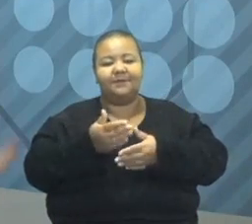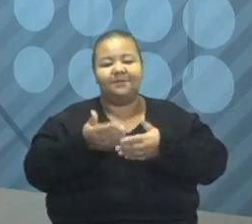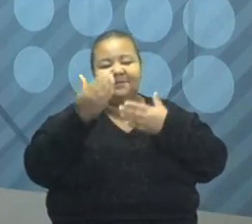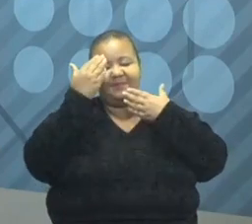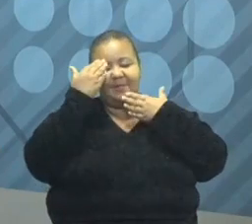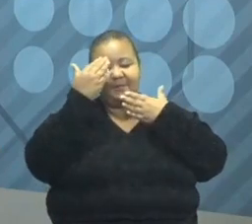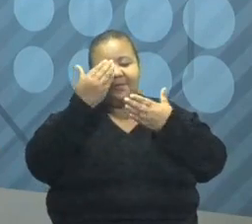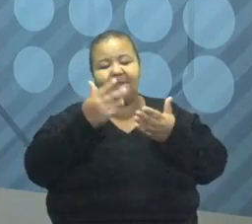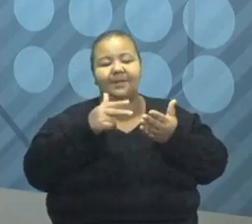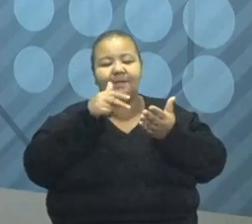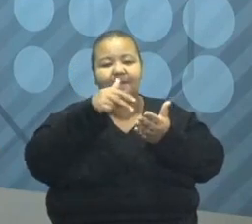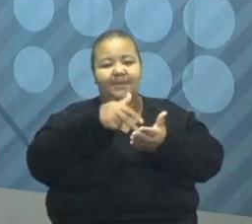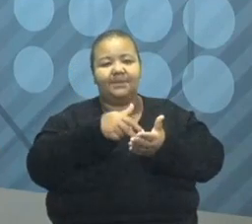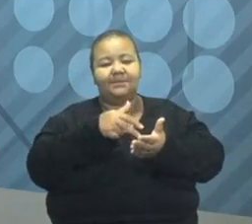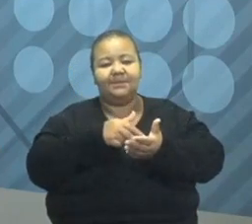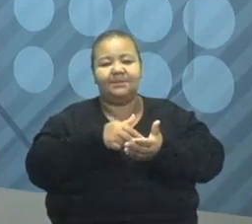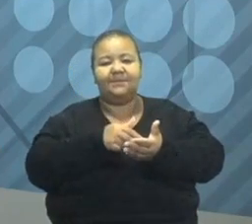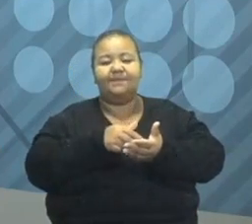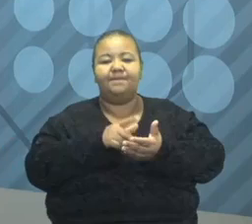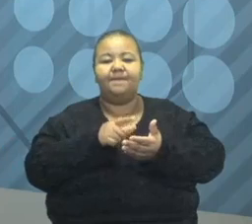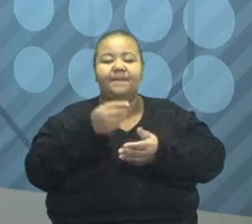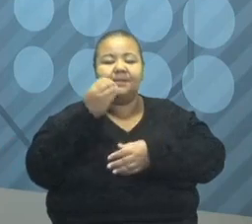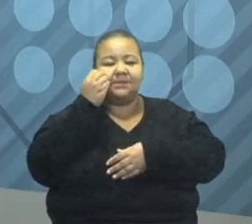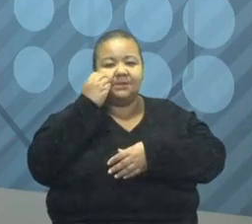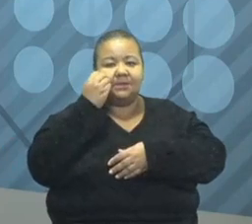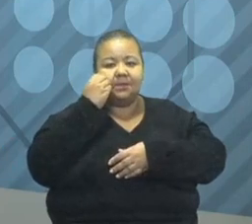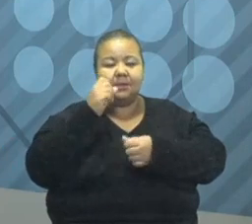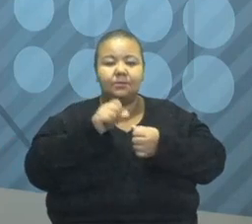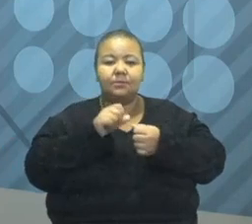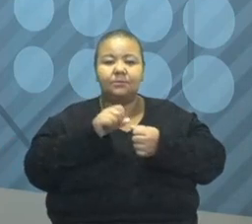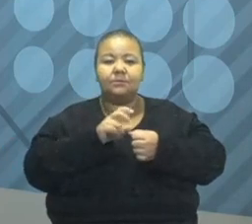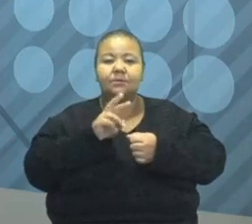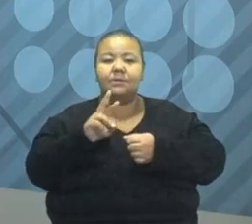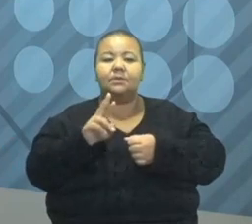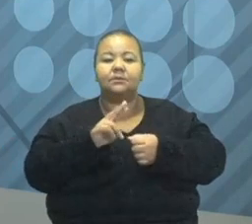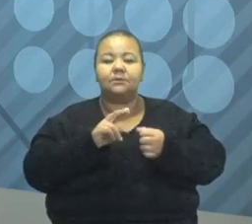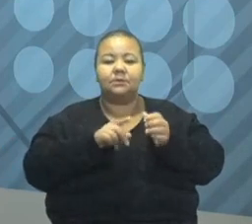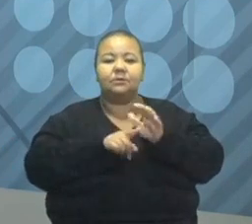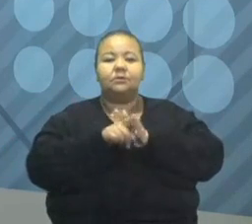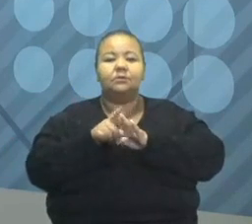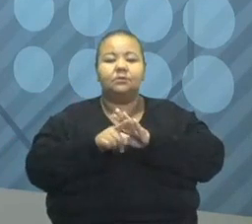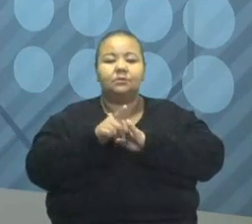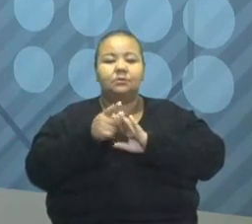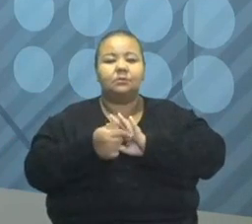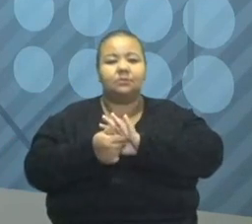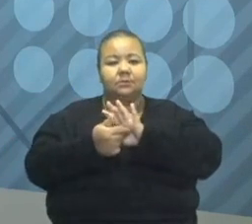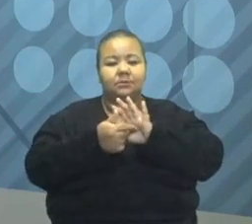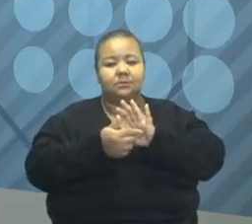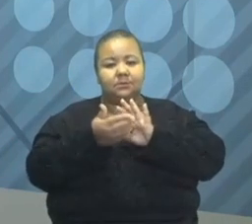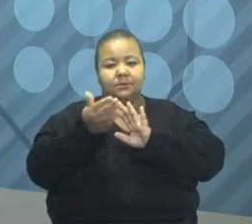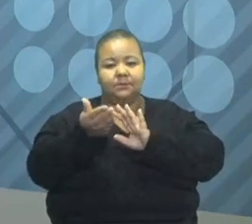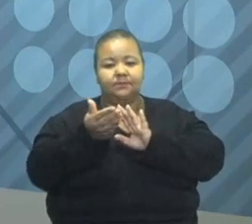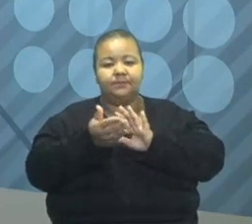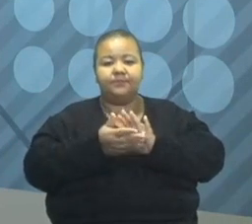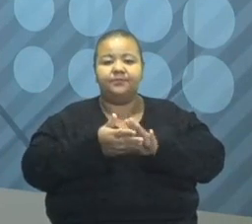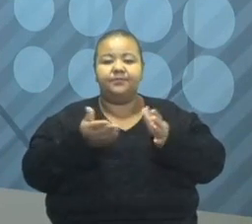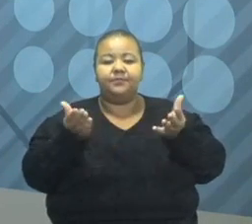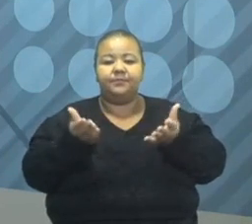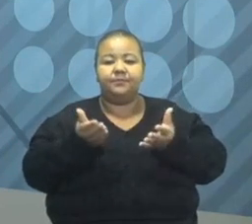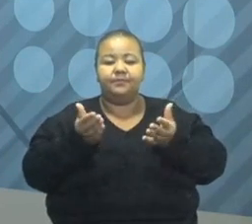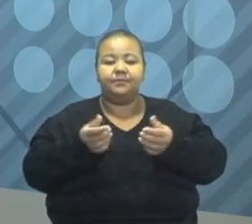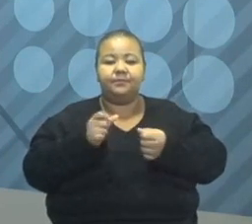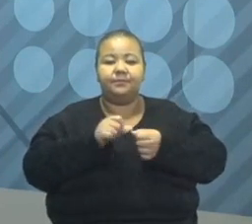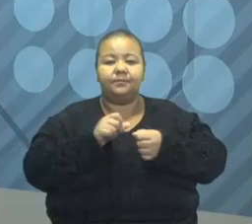Obrigada pela sua participação, a gente ter tentado responder esse questionamento que foi apresentado para você. Agora, a gente